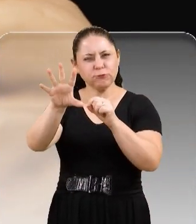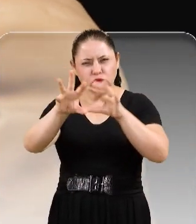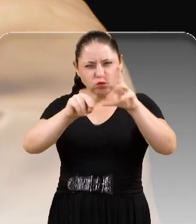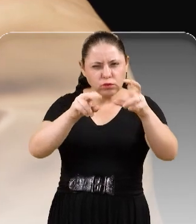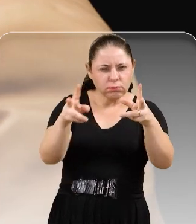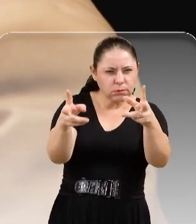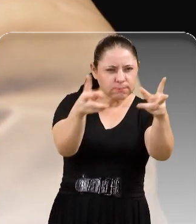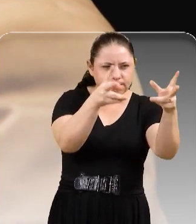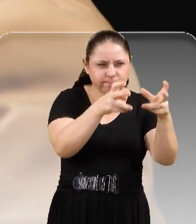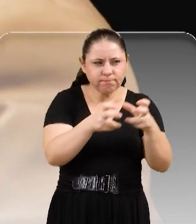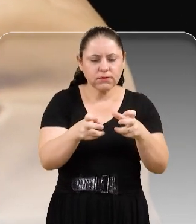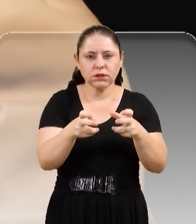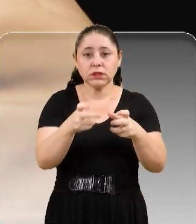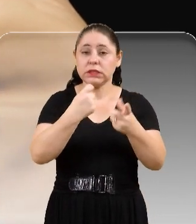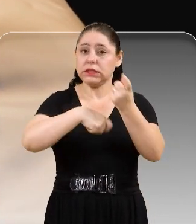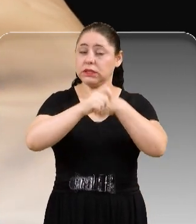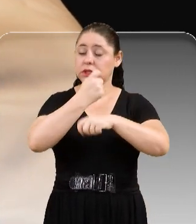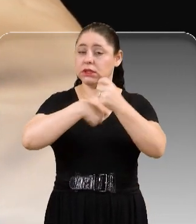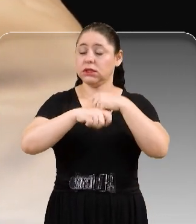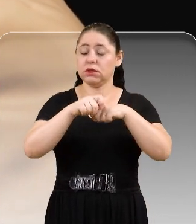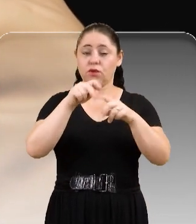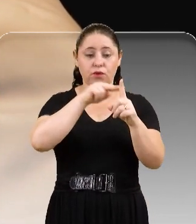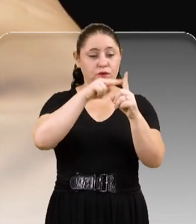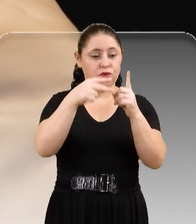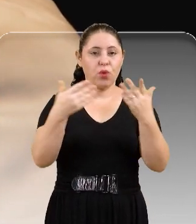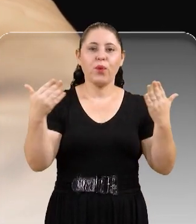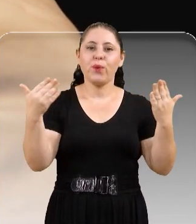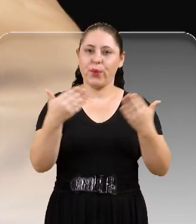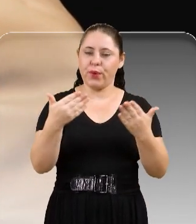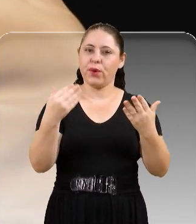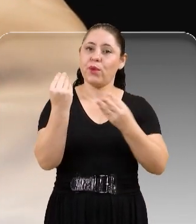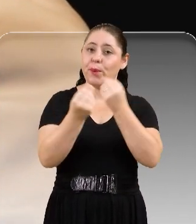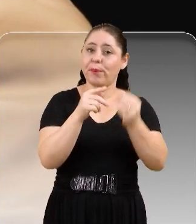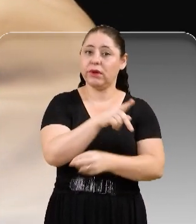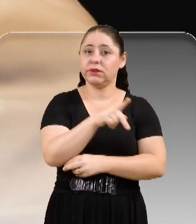administrativa muito boa que me permite hoje, como presidente do tribunal,